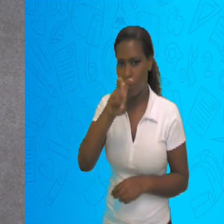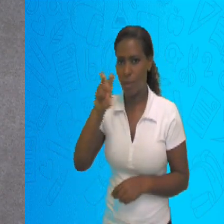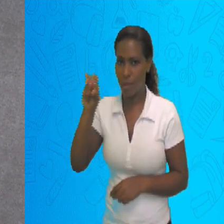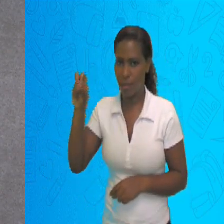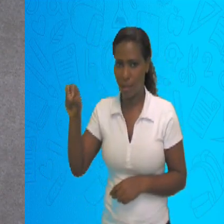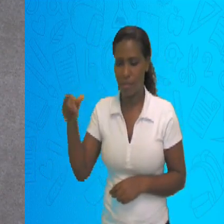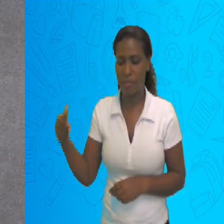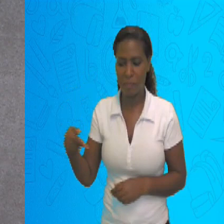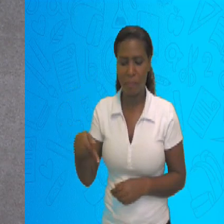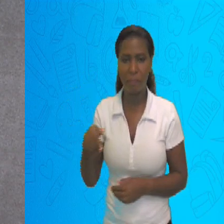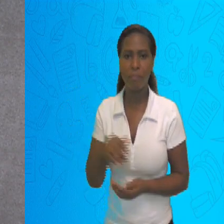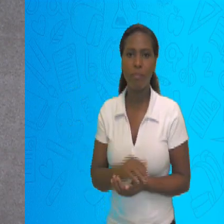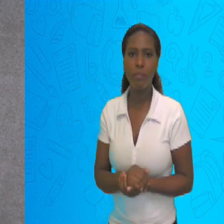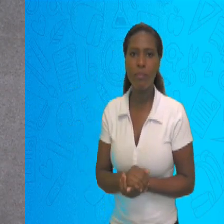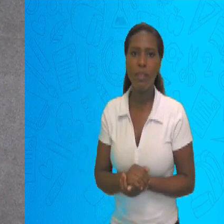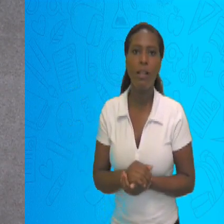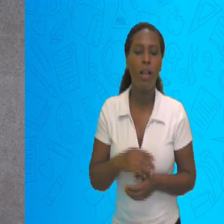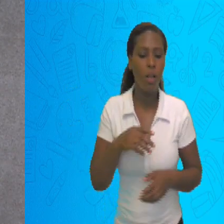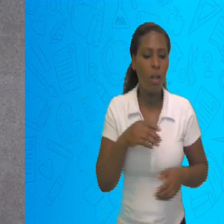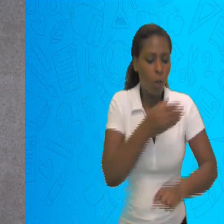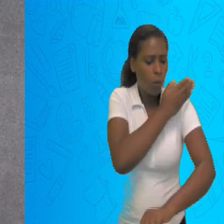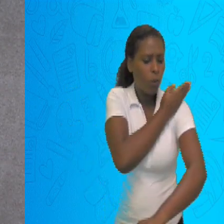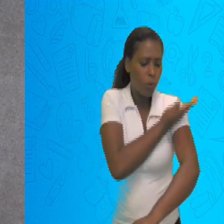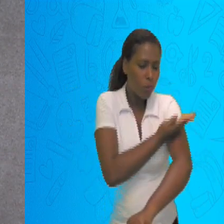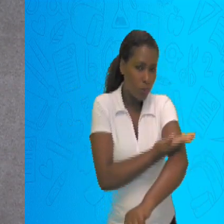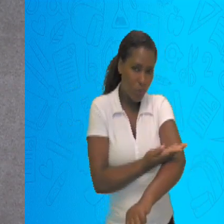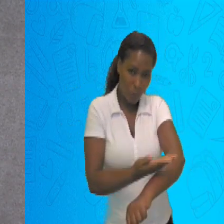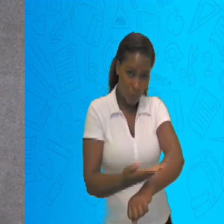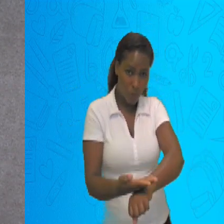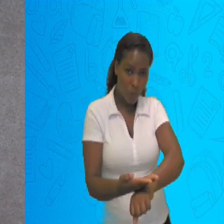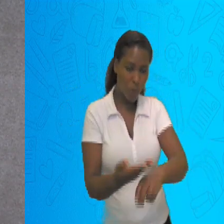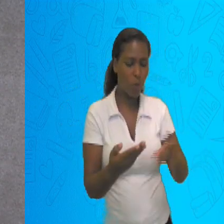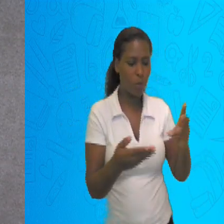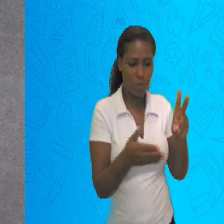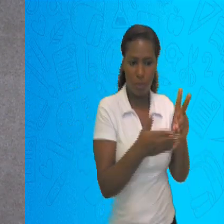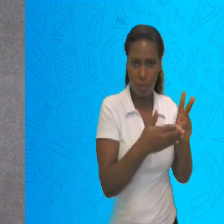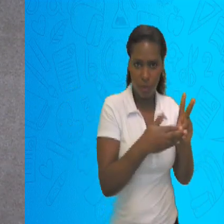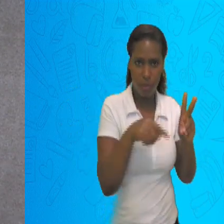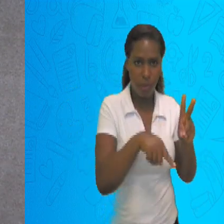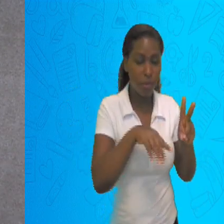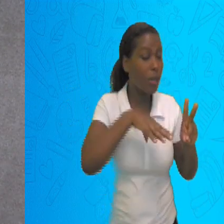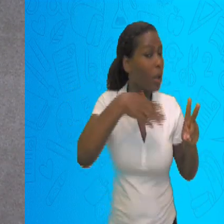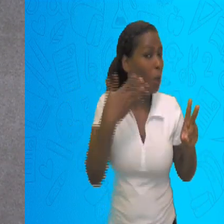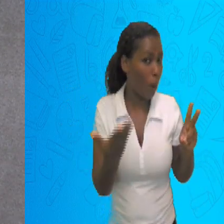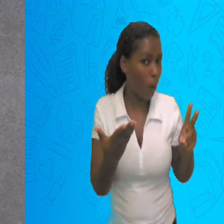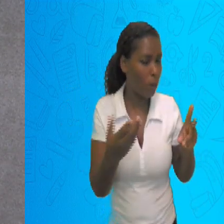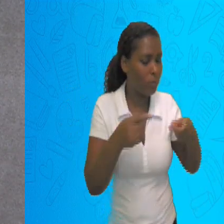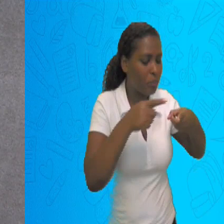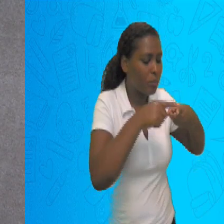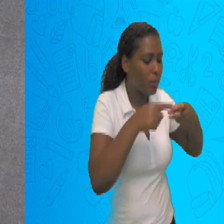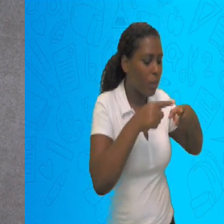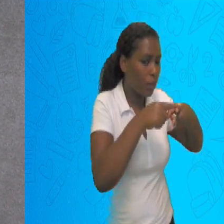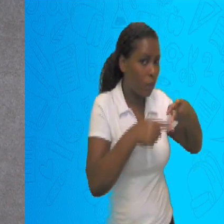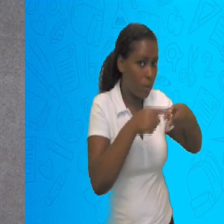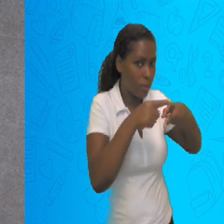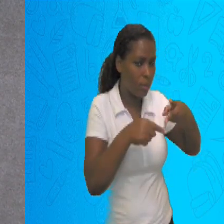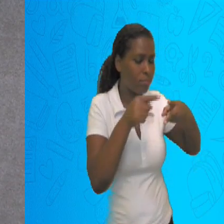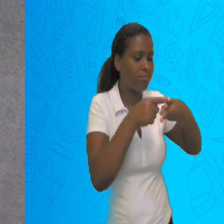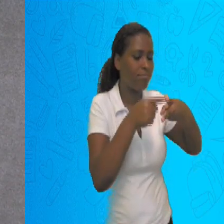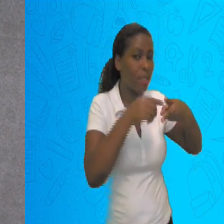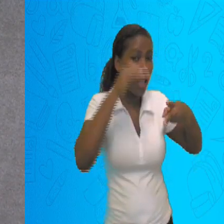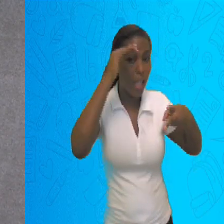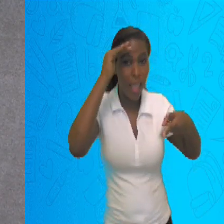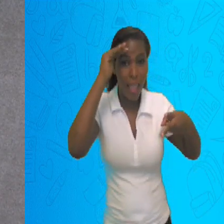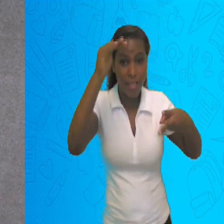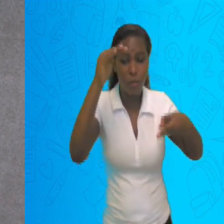a sociedade indígena, prezam muito por duas coisas. Uma, o respeito e a ligação